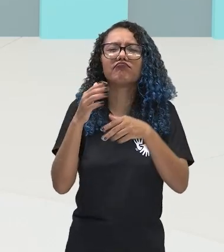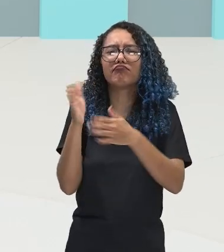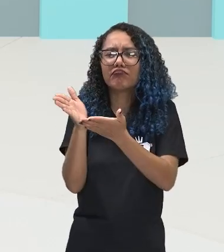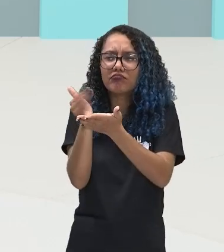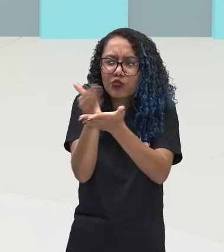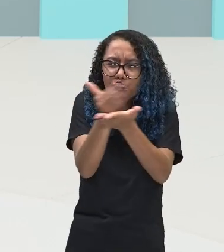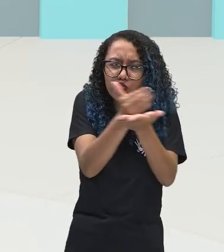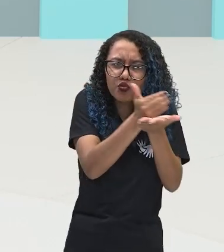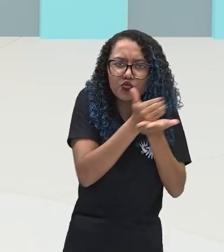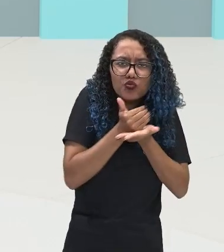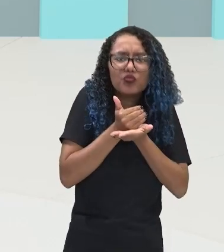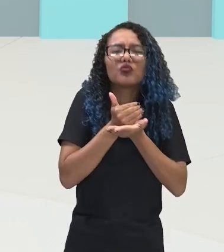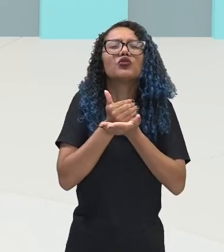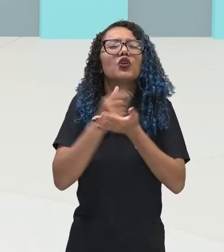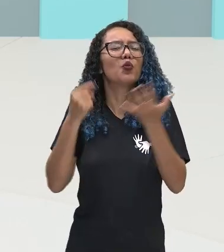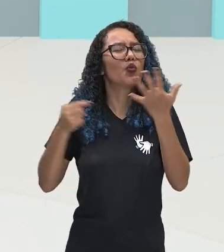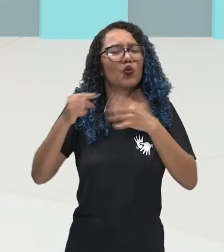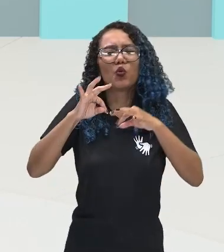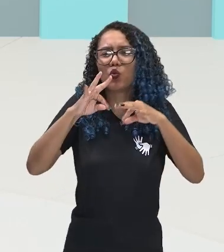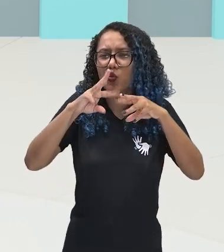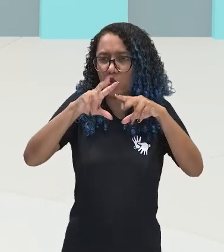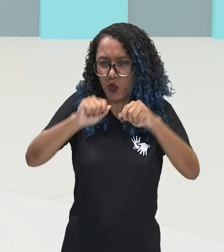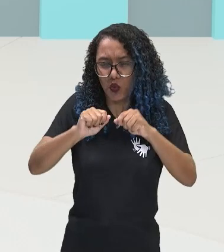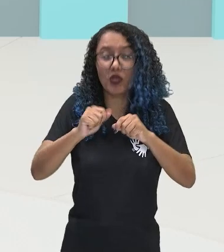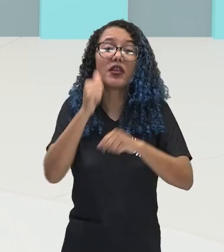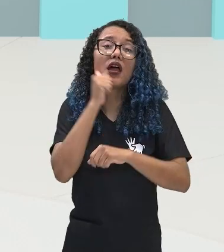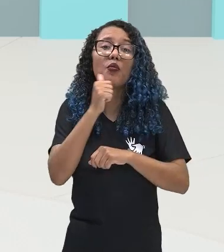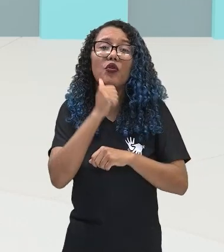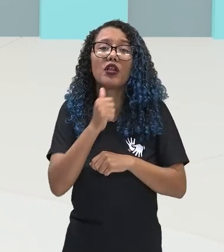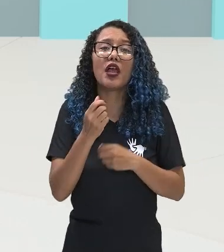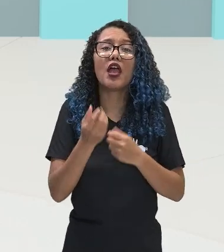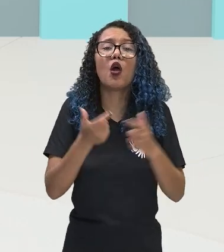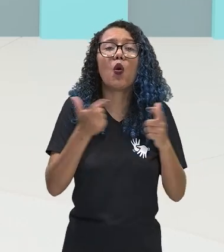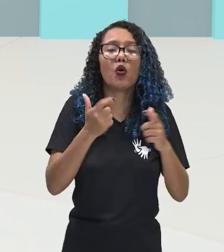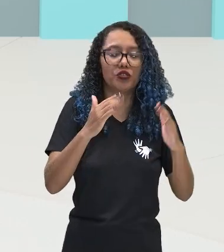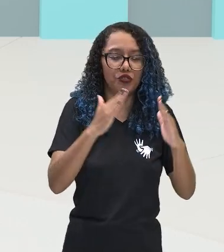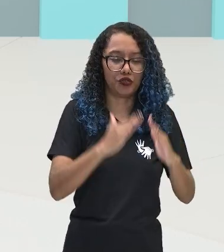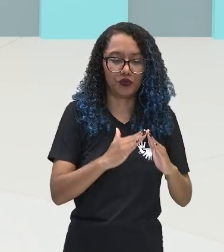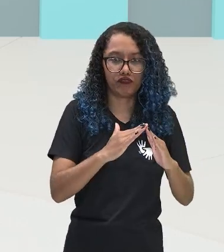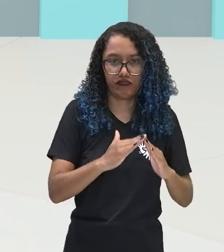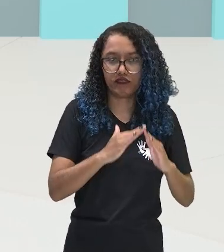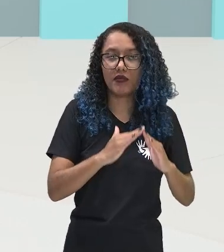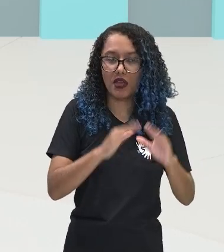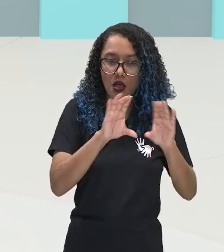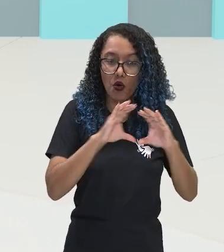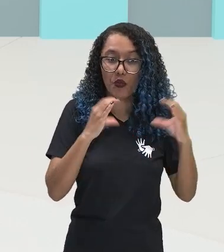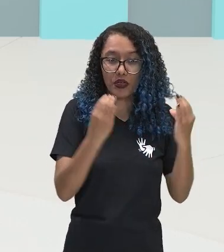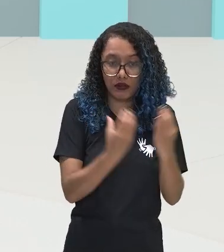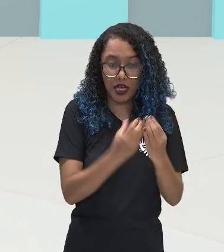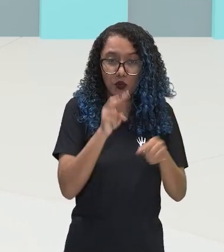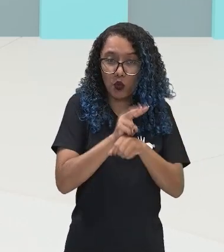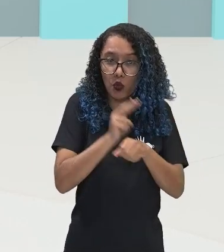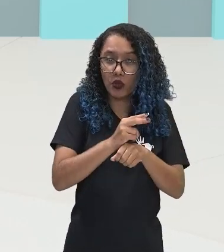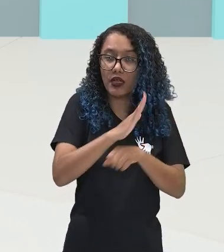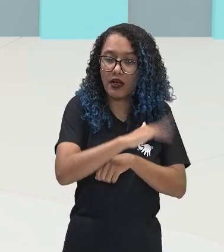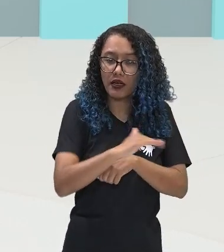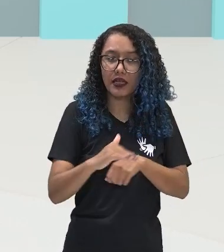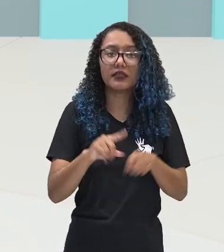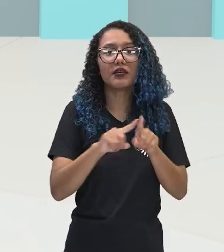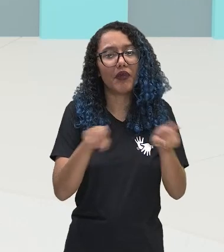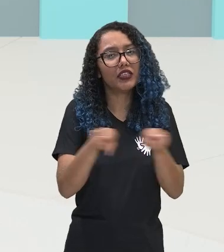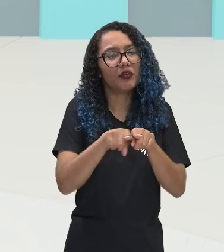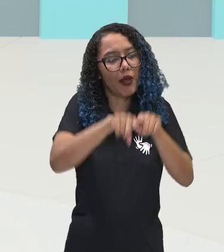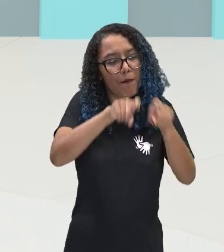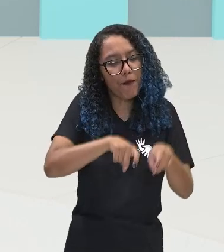e enquanto as mulheres ficavam na nas comunidades cuidando as crianças mas ao mesmo tempo trabalhando no já um pouco no solo